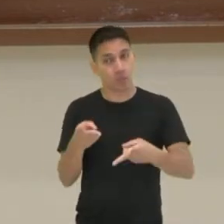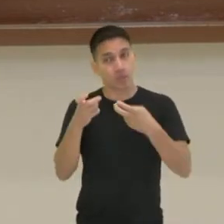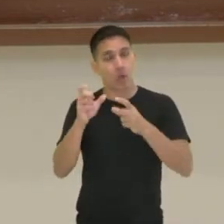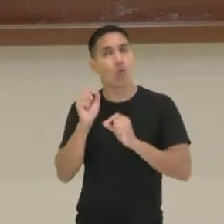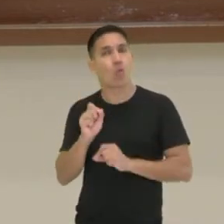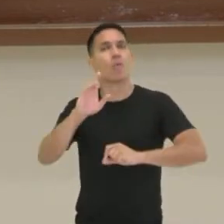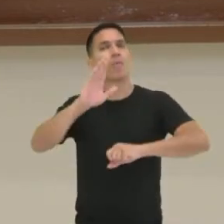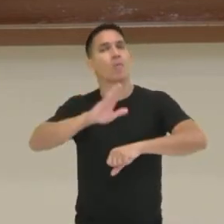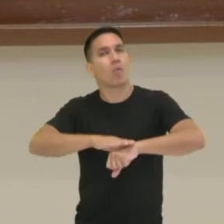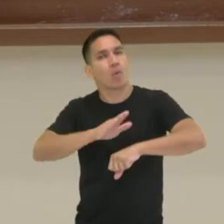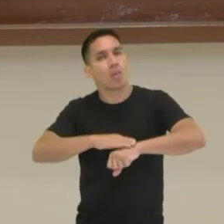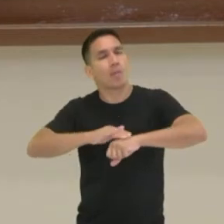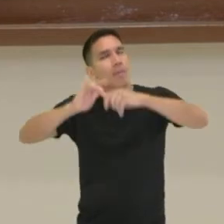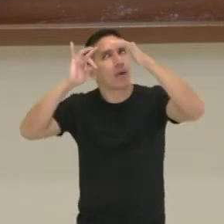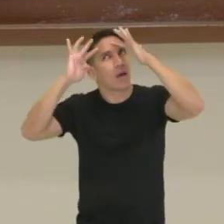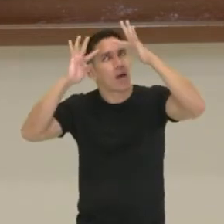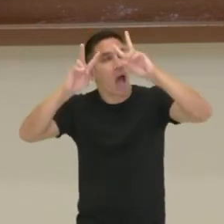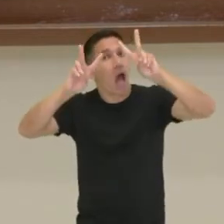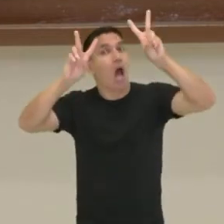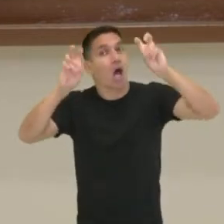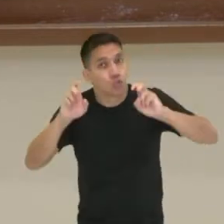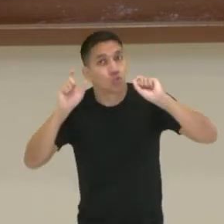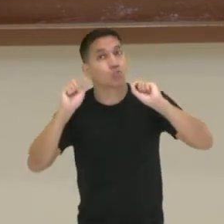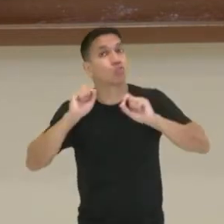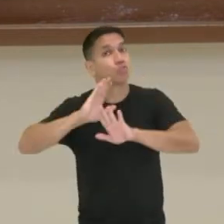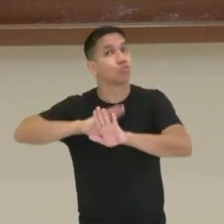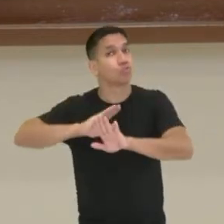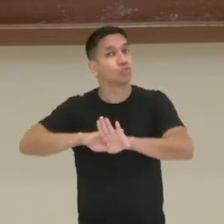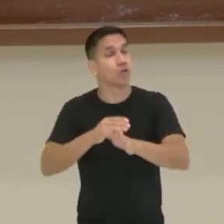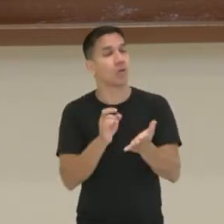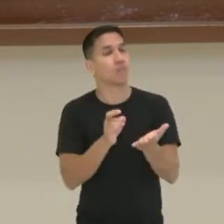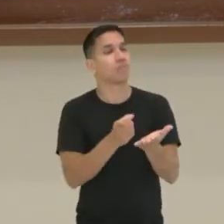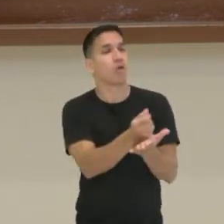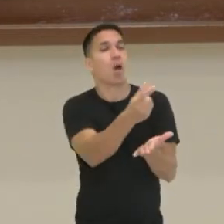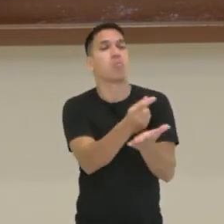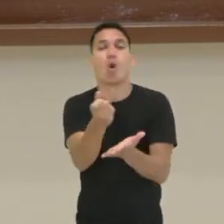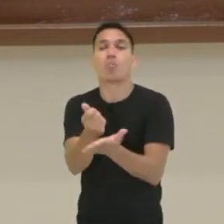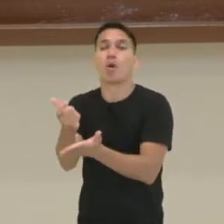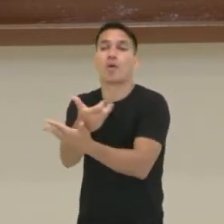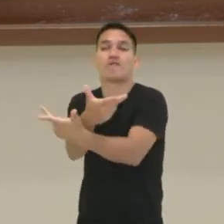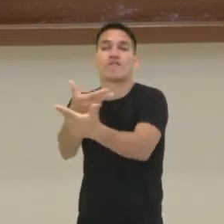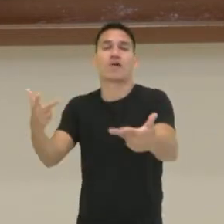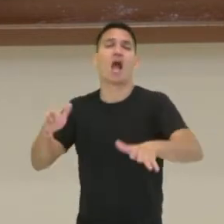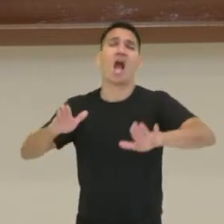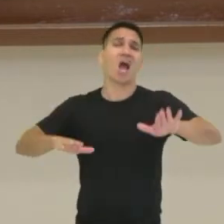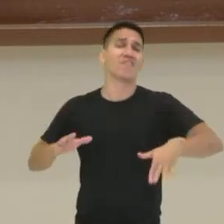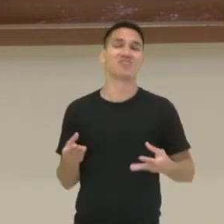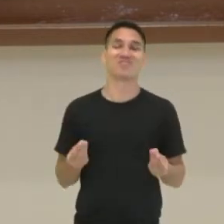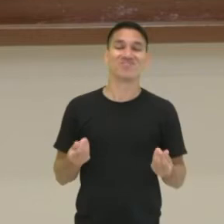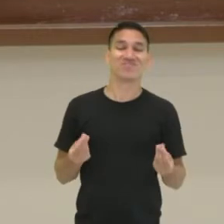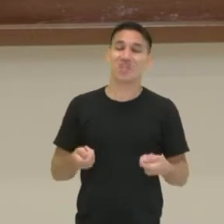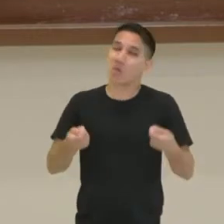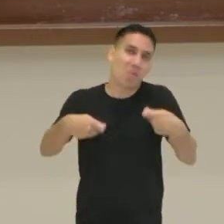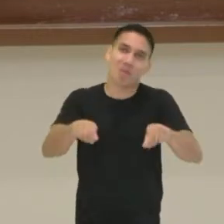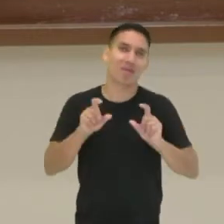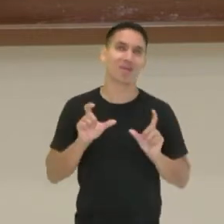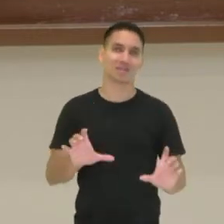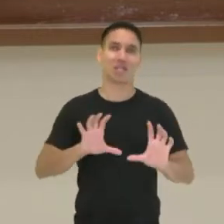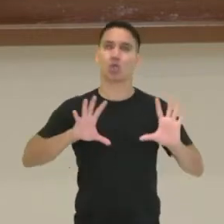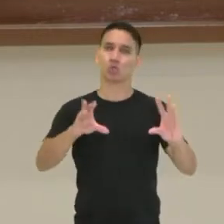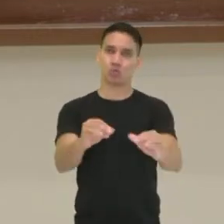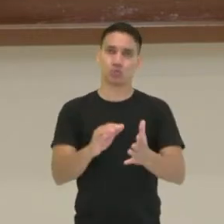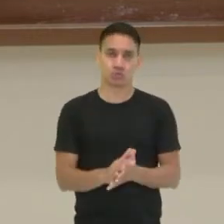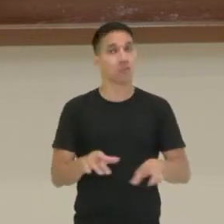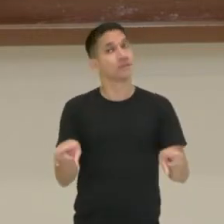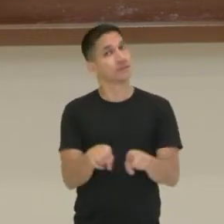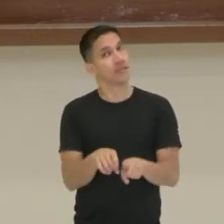de reflexão sobre o excesso de consumo, o excesso de gasto com os produtos que às vezes não são necessários e a necessidade que temos